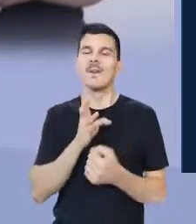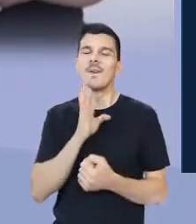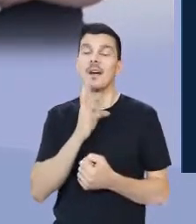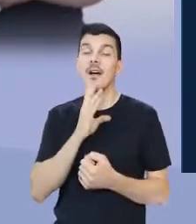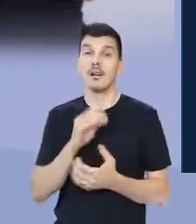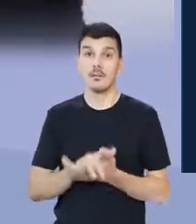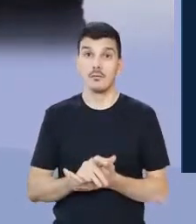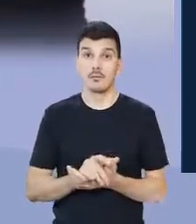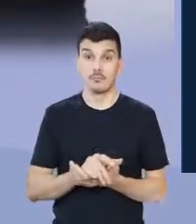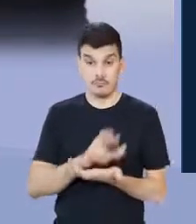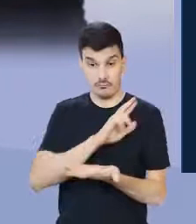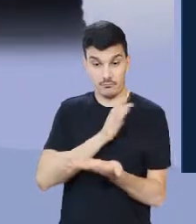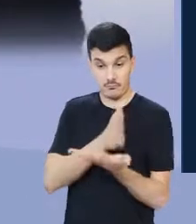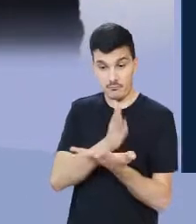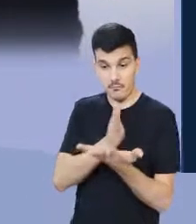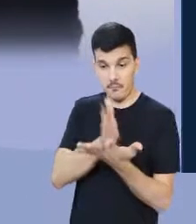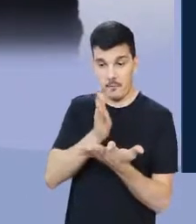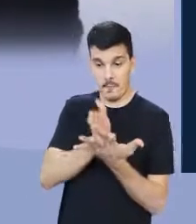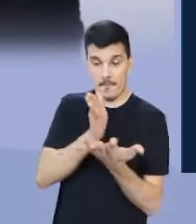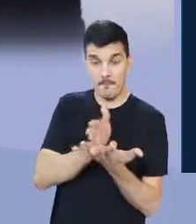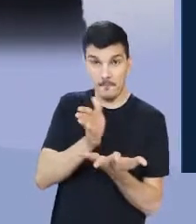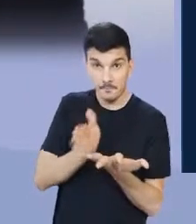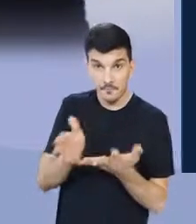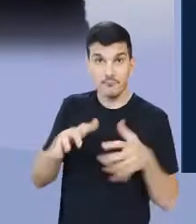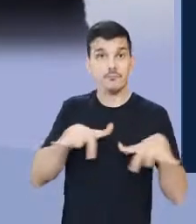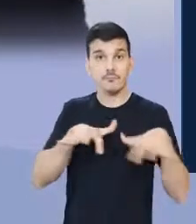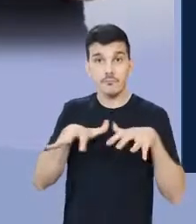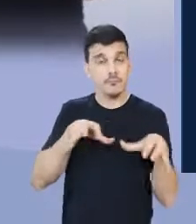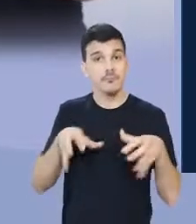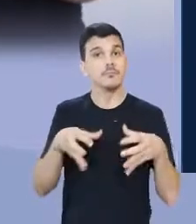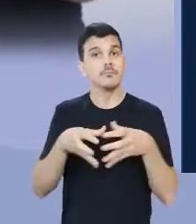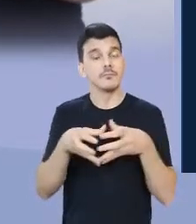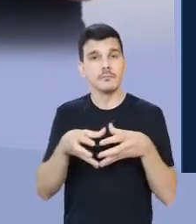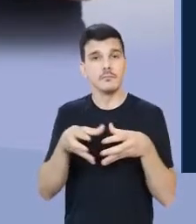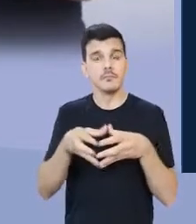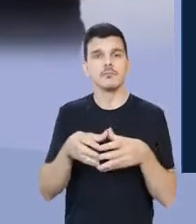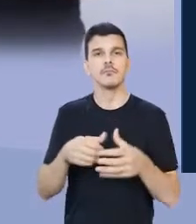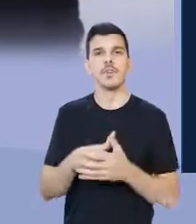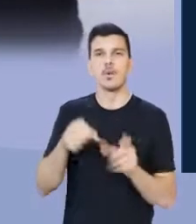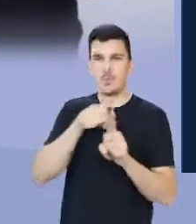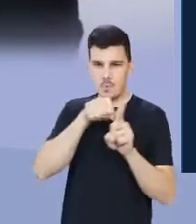redescoberto. Numa dessas vertentes desse movimento